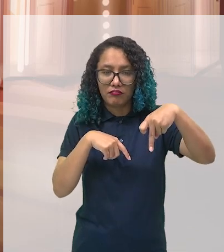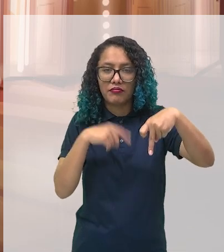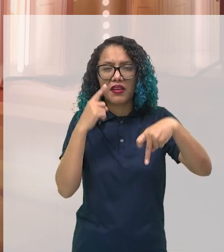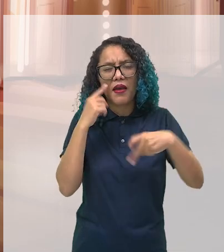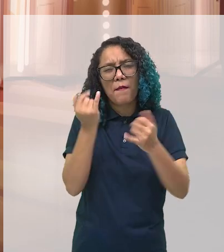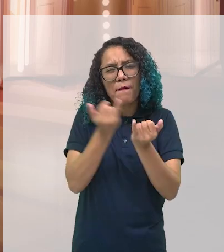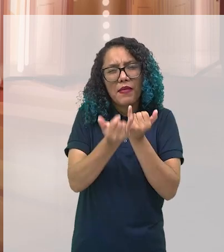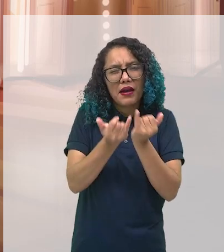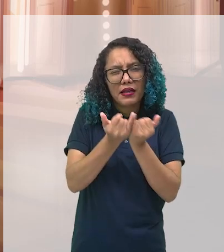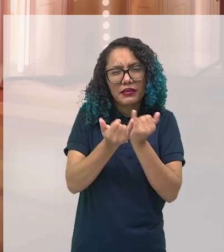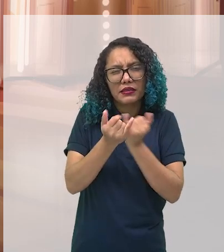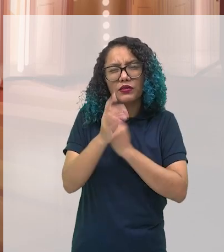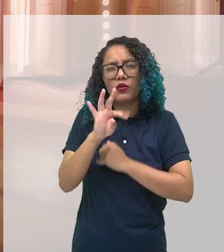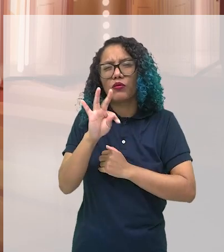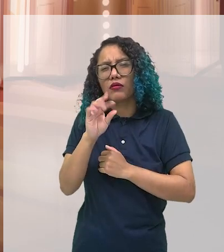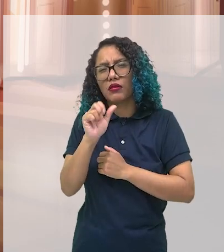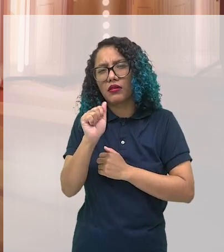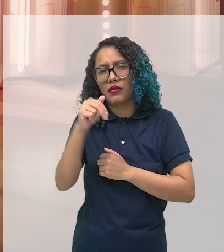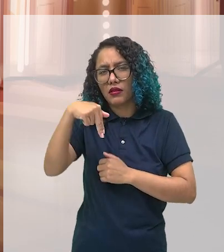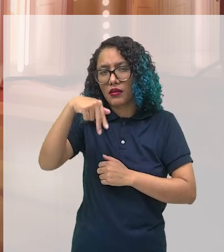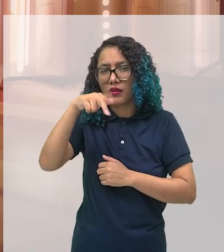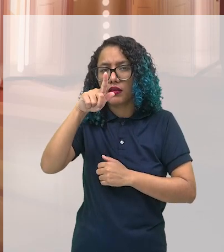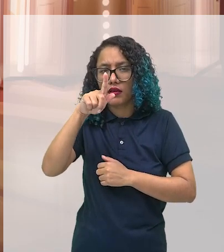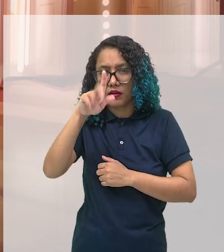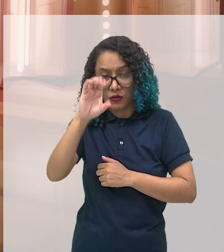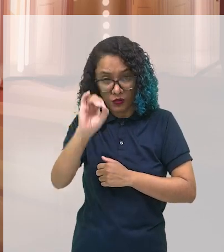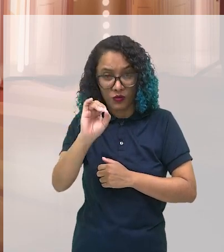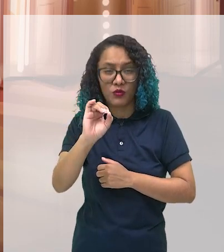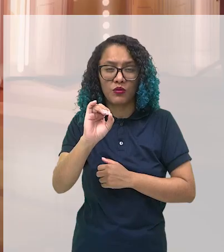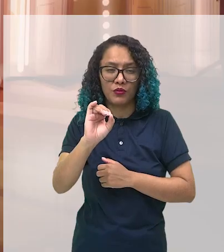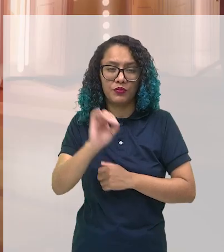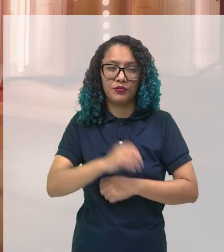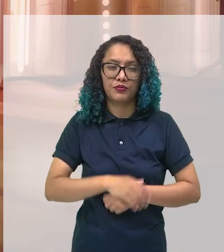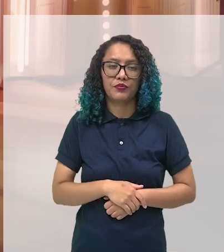parecido um pouquinho com o tango, né? Como foi falado